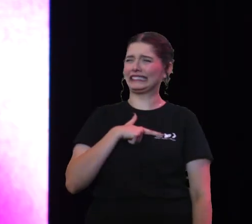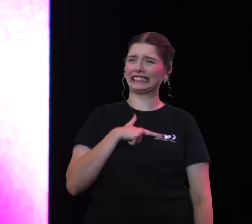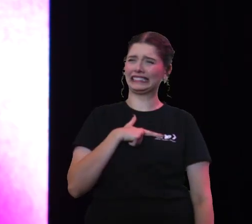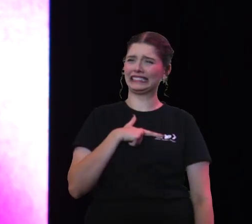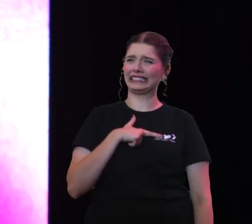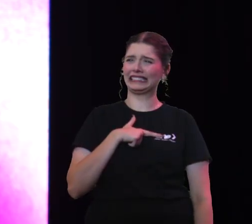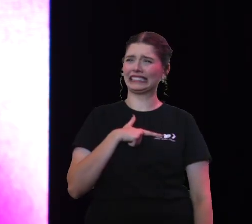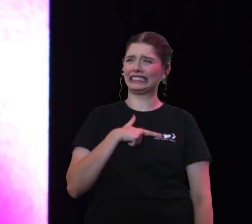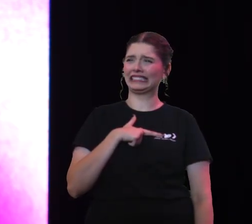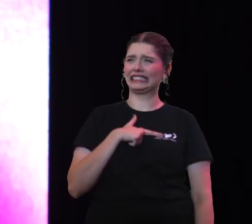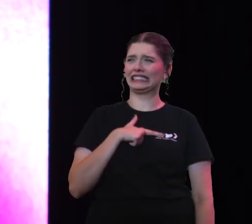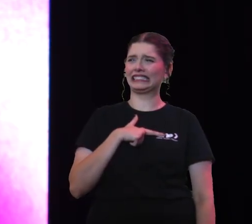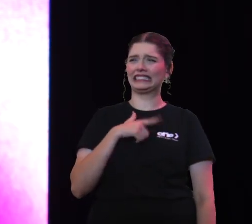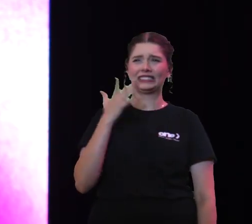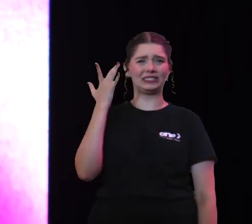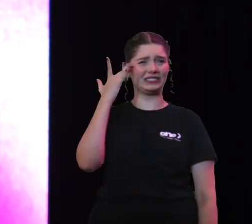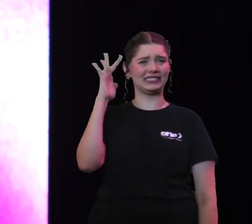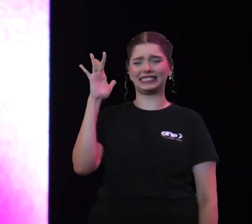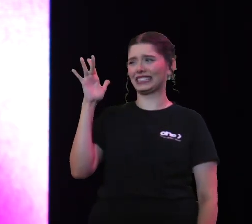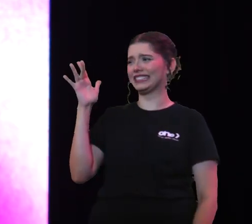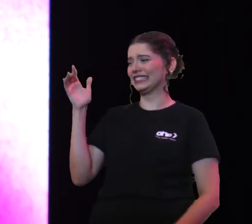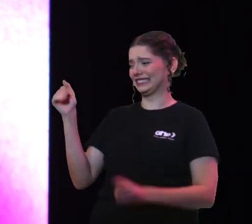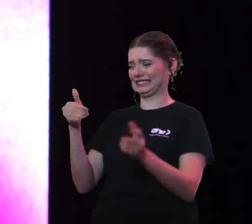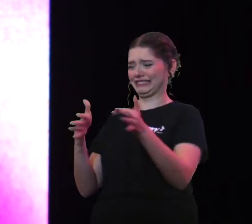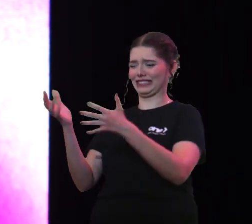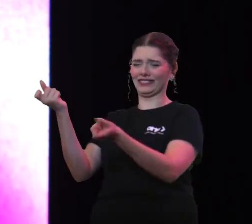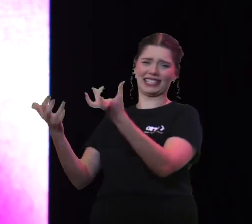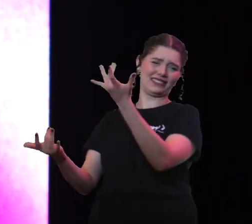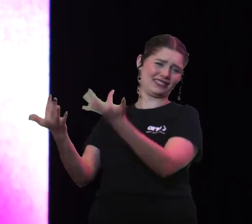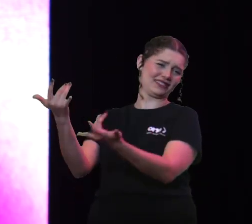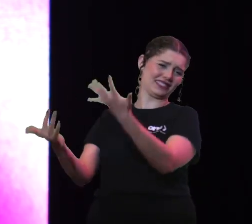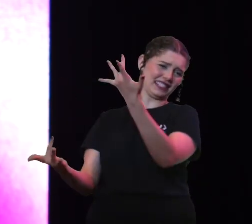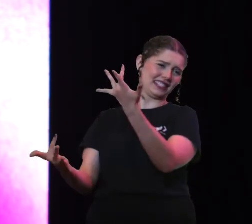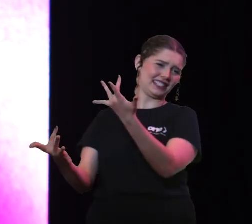Sei lá onde está aquele negócio. Deve estar no inferno aquele negócio lá.